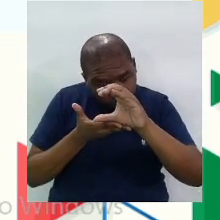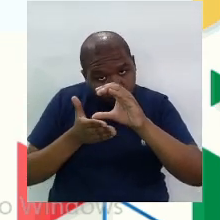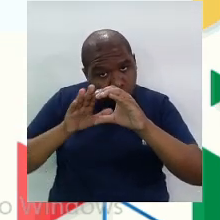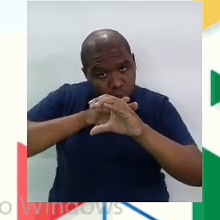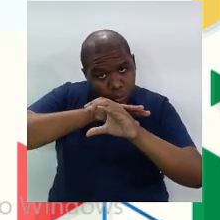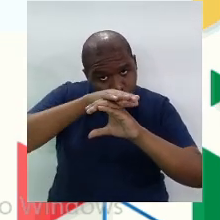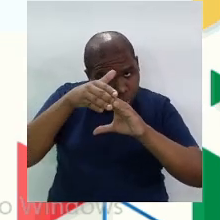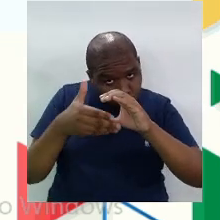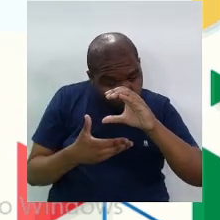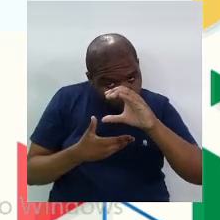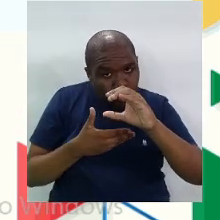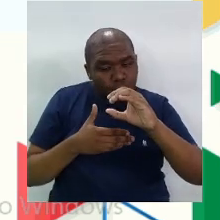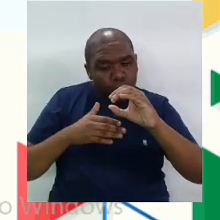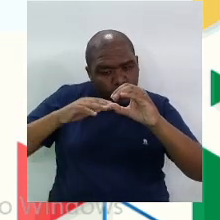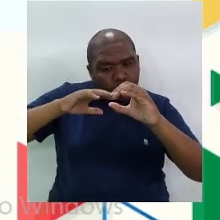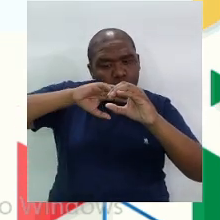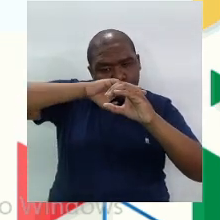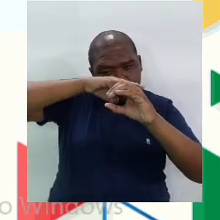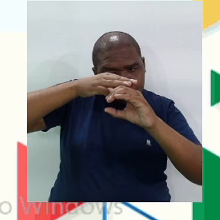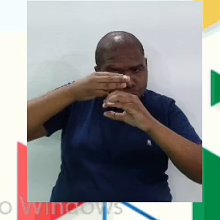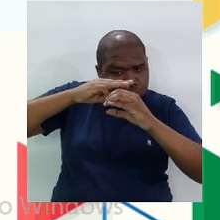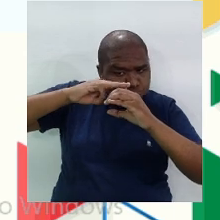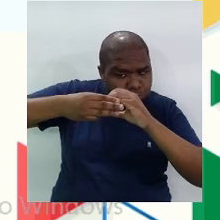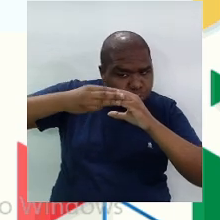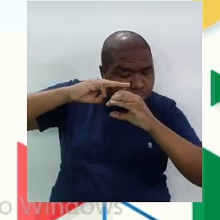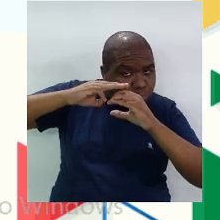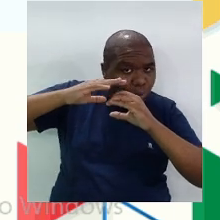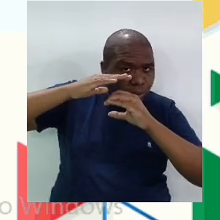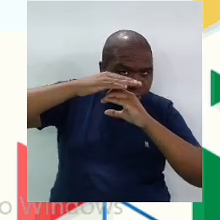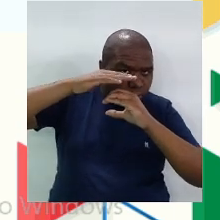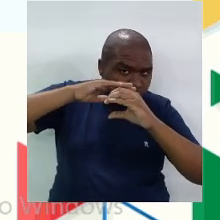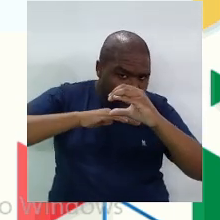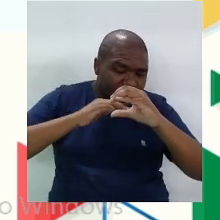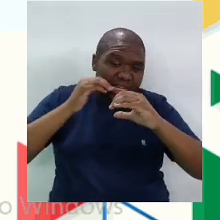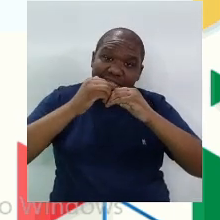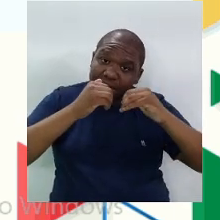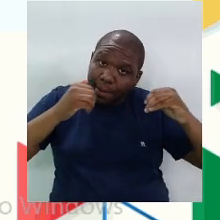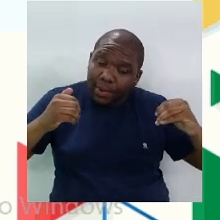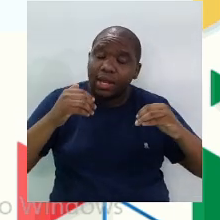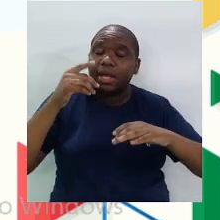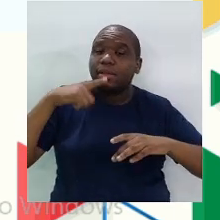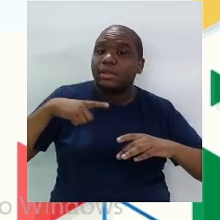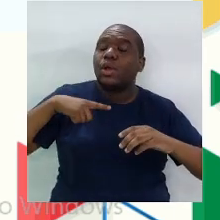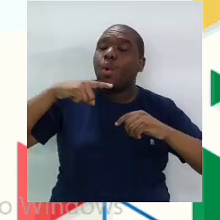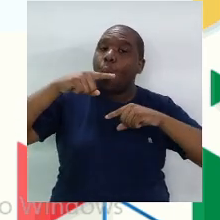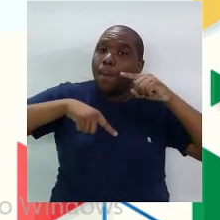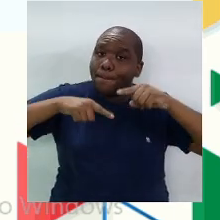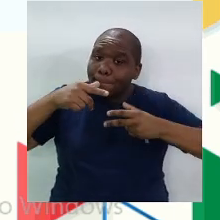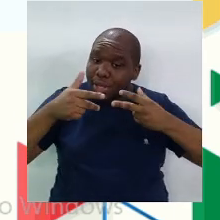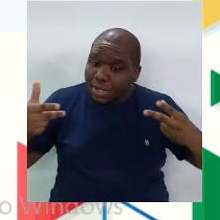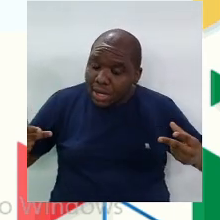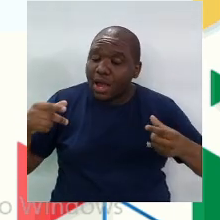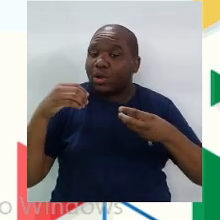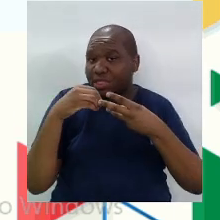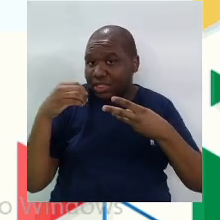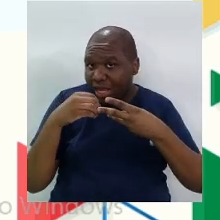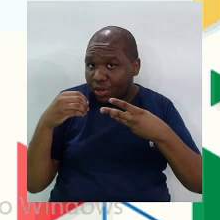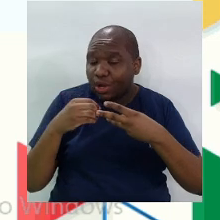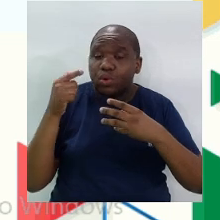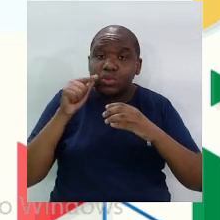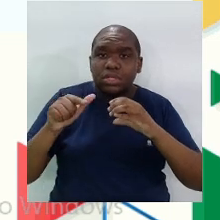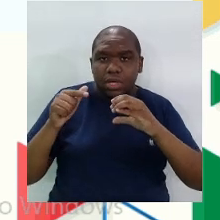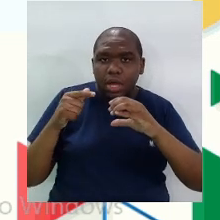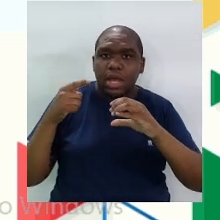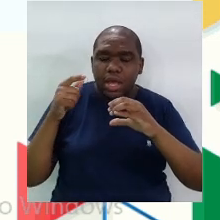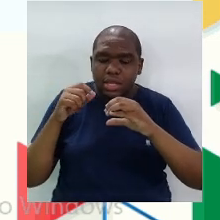célula. Ela vai separar a célula do seu ambiente e permite que os materiais eles entrem e saiam